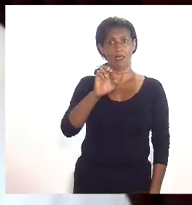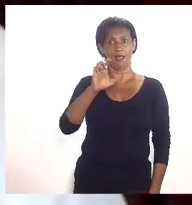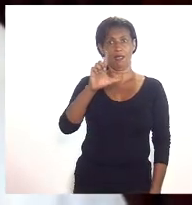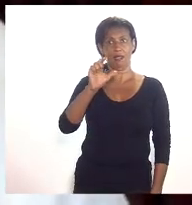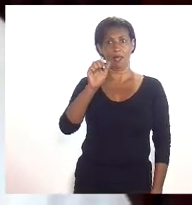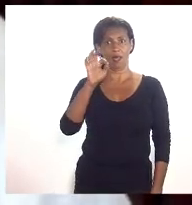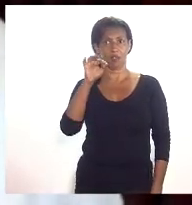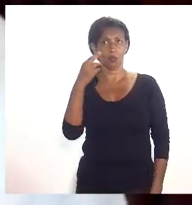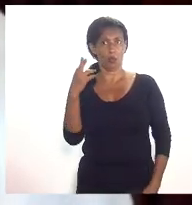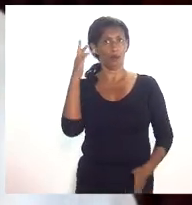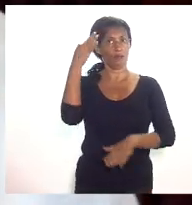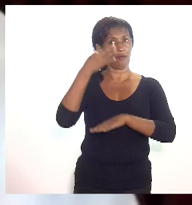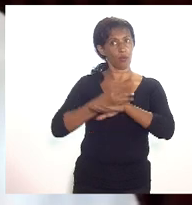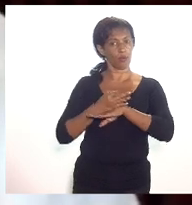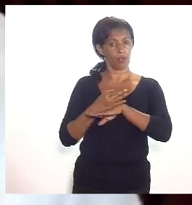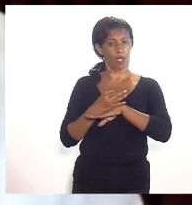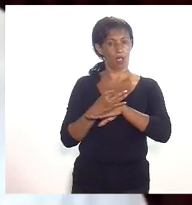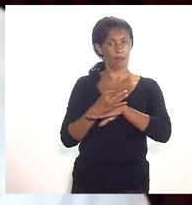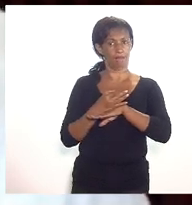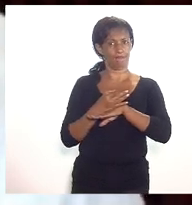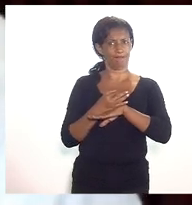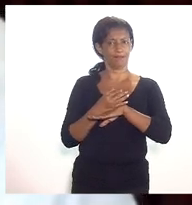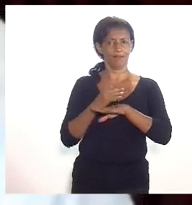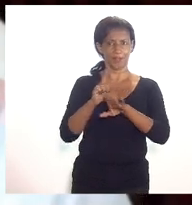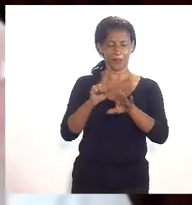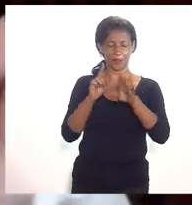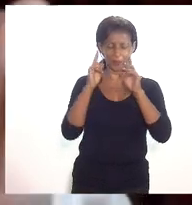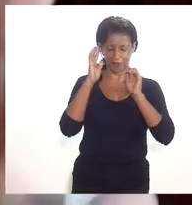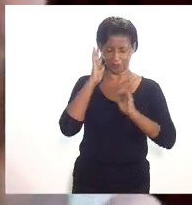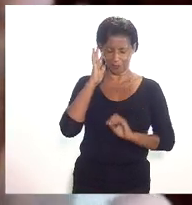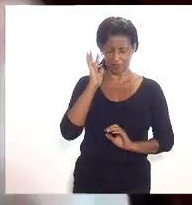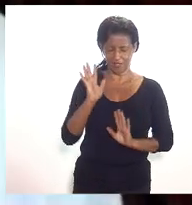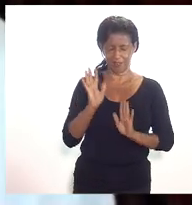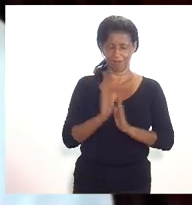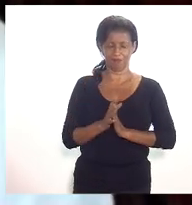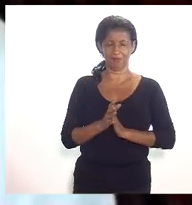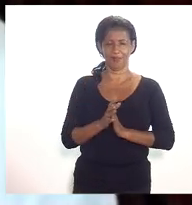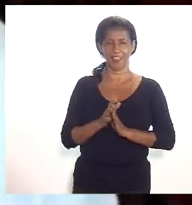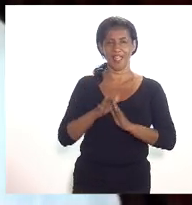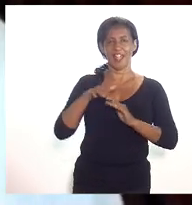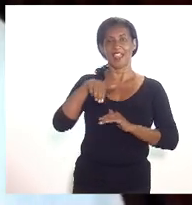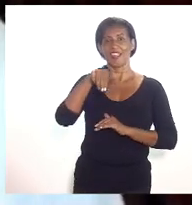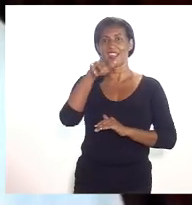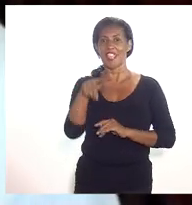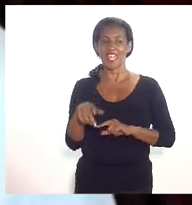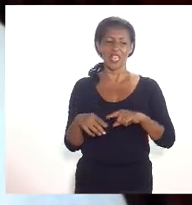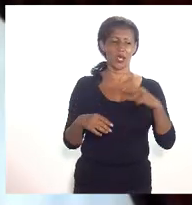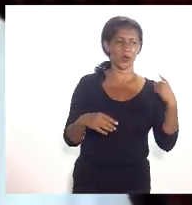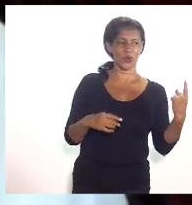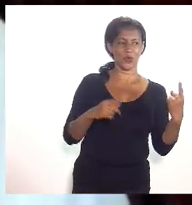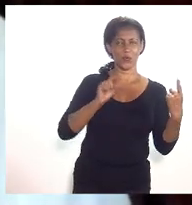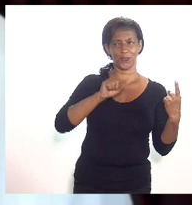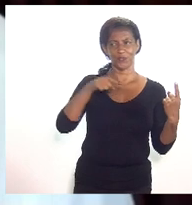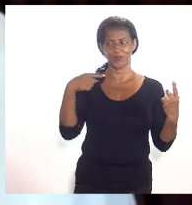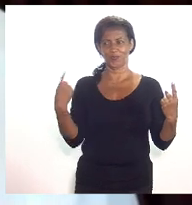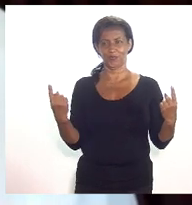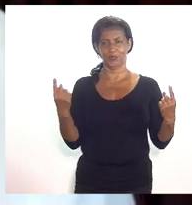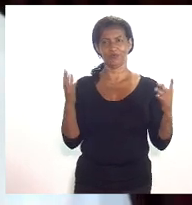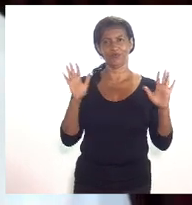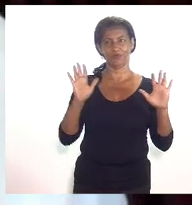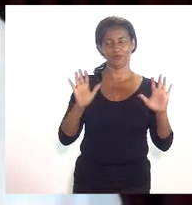seguinte. Nem tanto ao mar, nem tanto à terra. É, o presidente, a presidência,